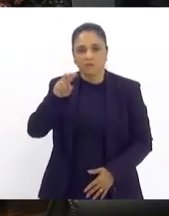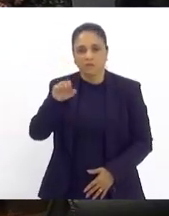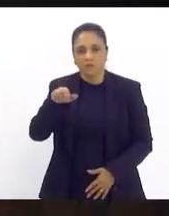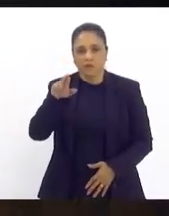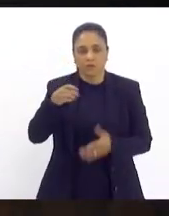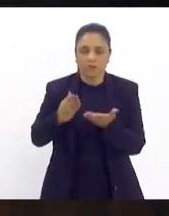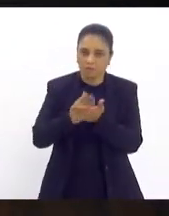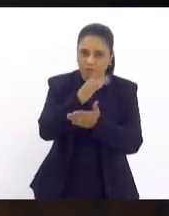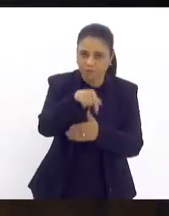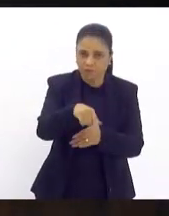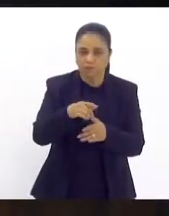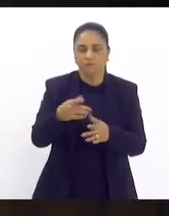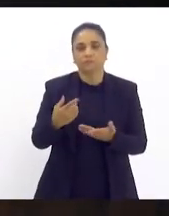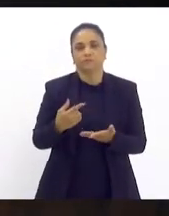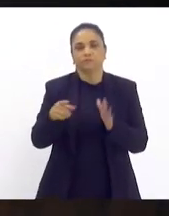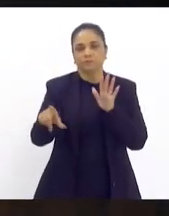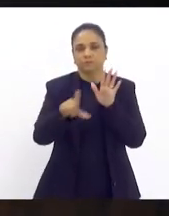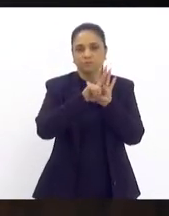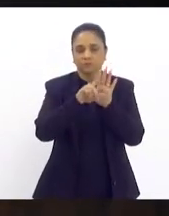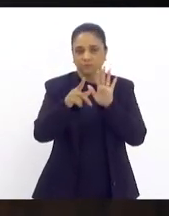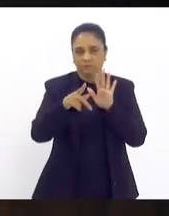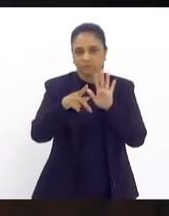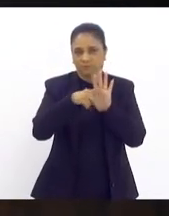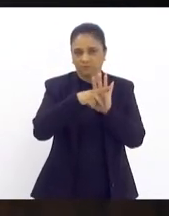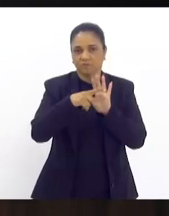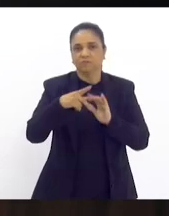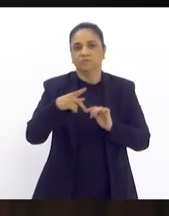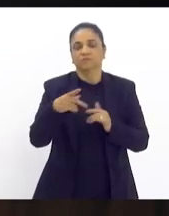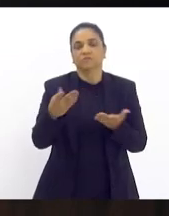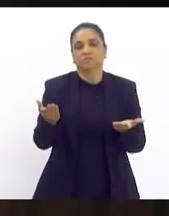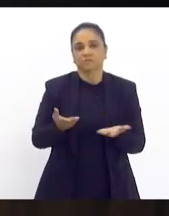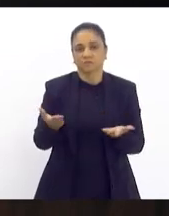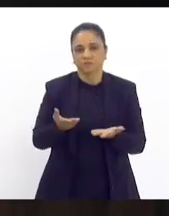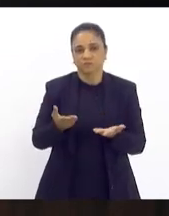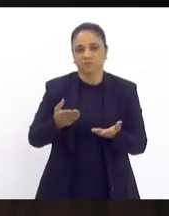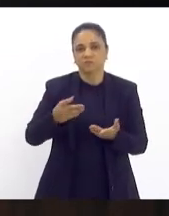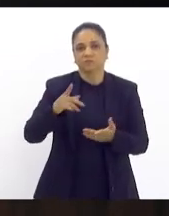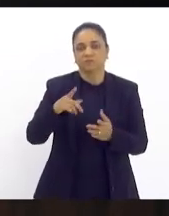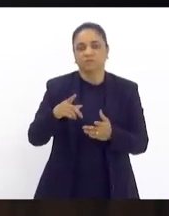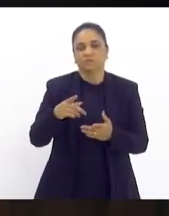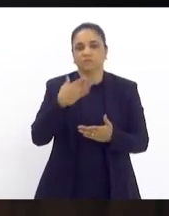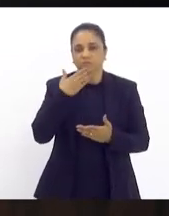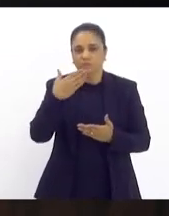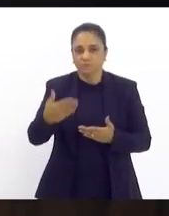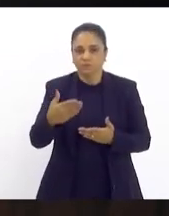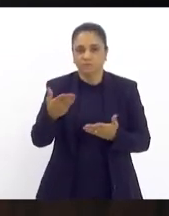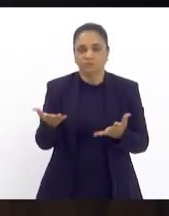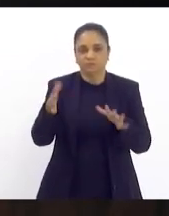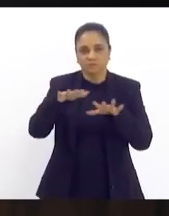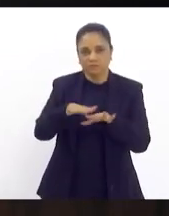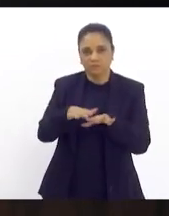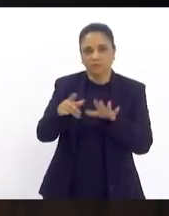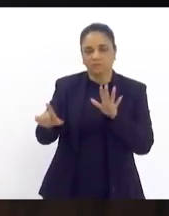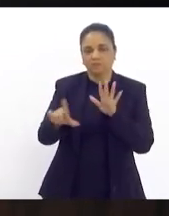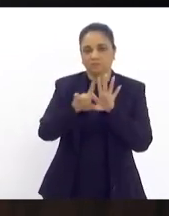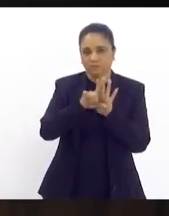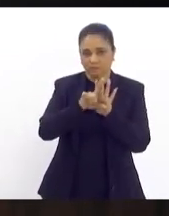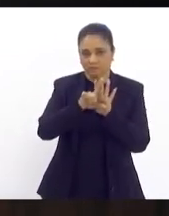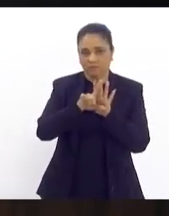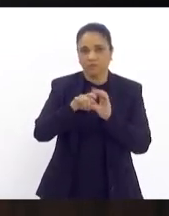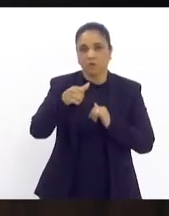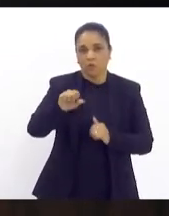a sobremesa inclusão na hora do dia o requerimento da inclusão do projeto de lei